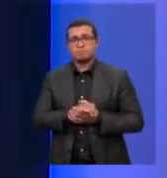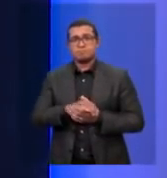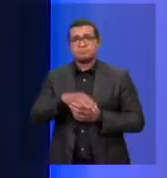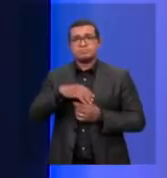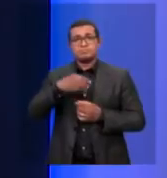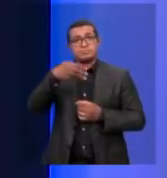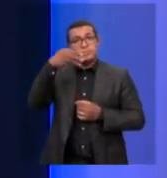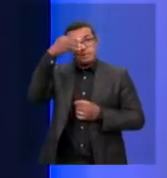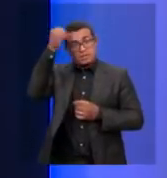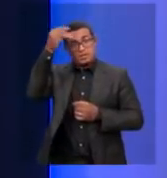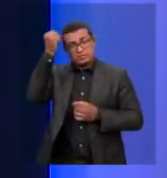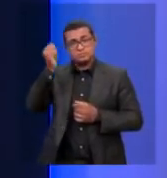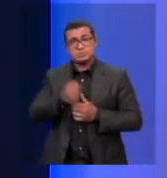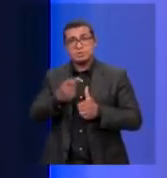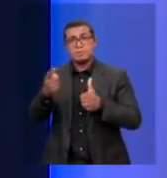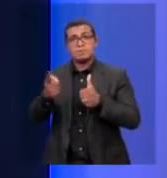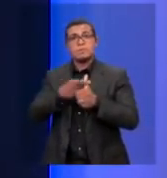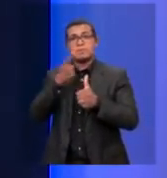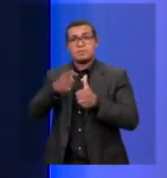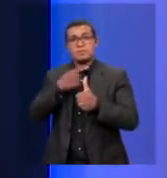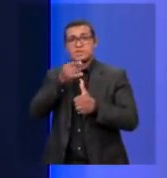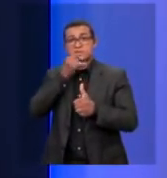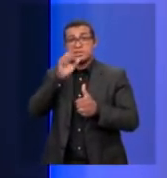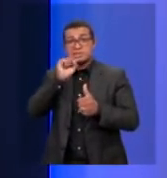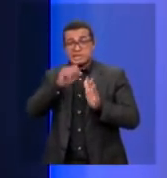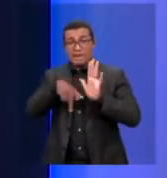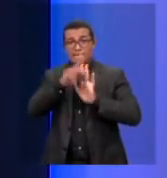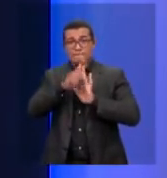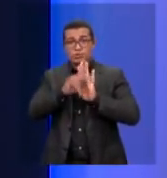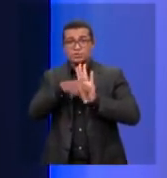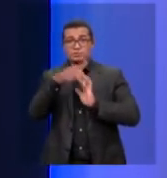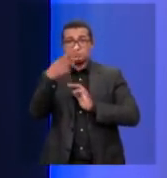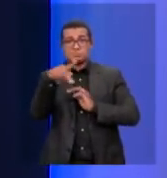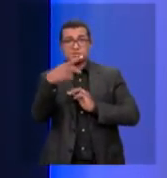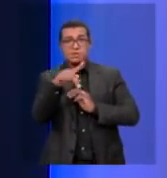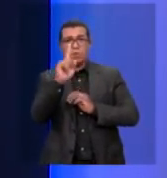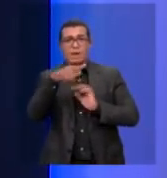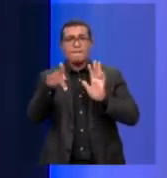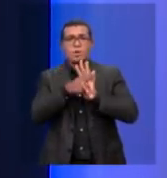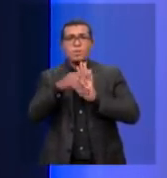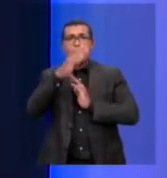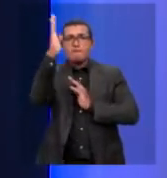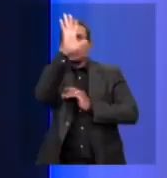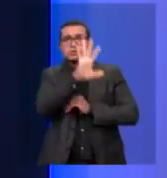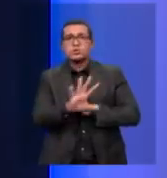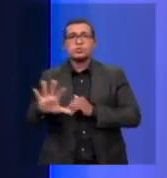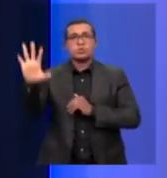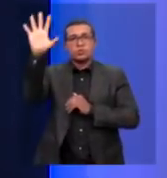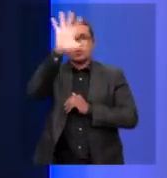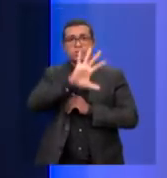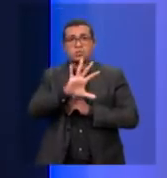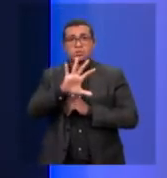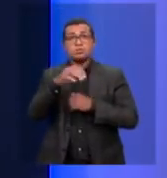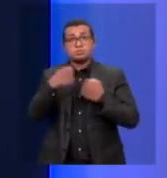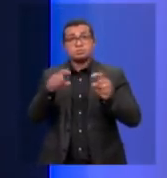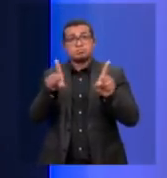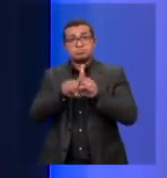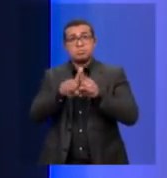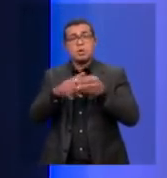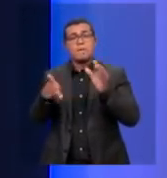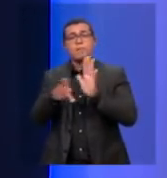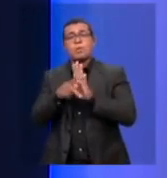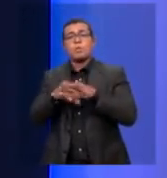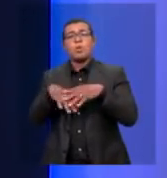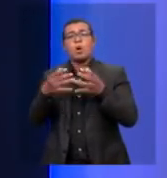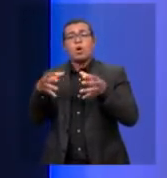primeira coisa que o seu projecto a nível nacional você tem que arcar com as conseqüências inclusive do que está propondo a sua chapa